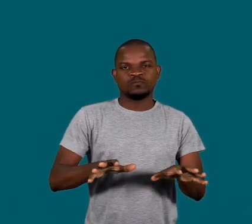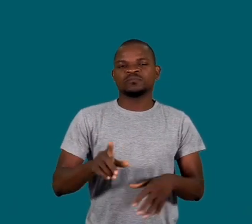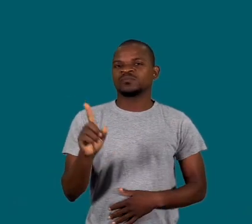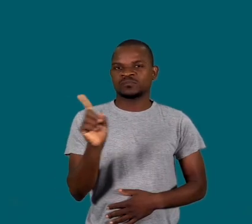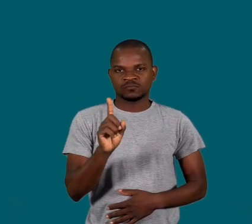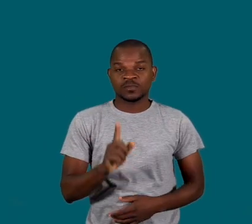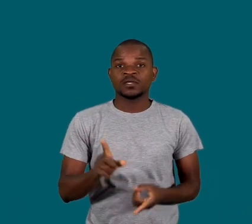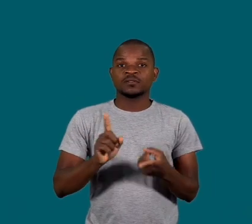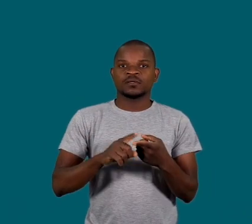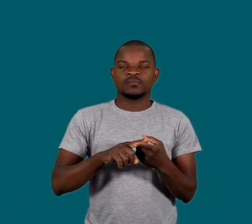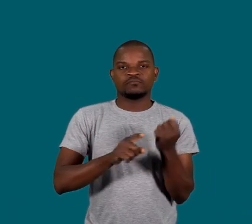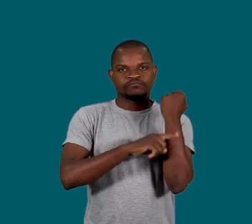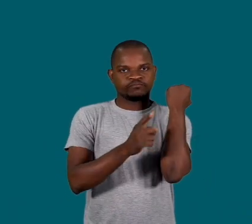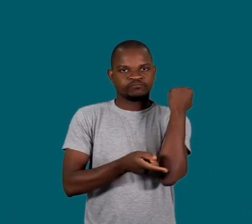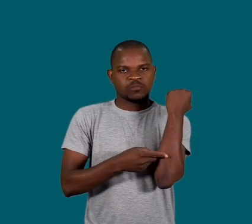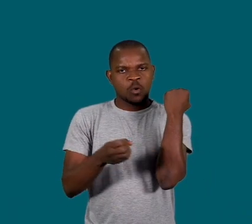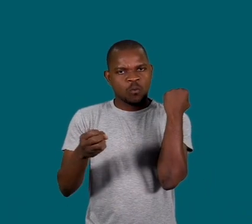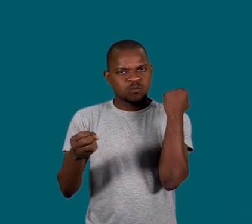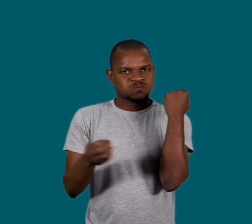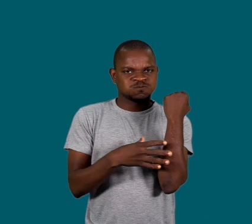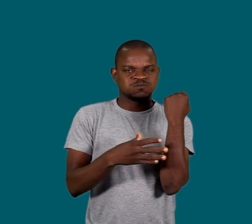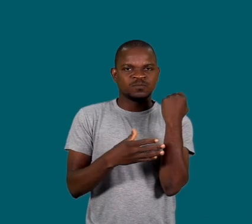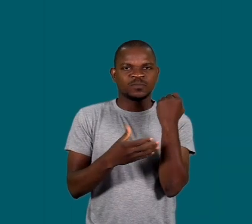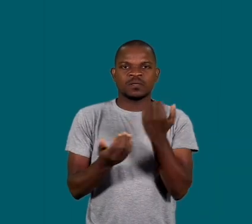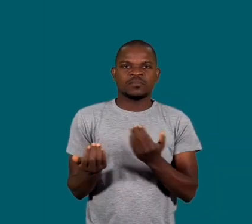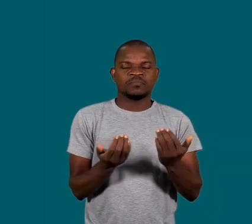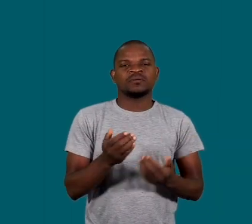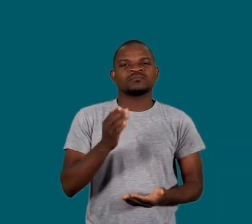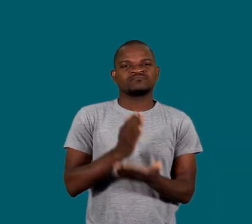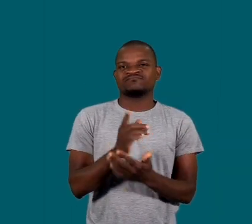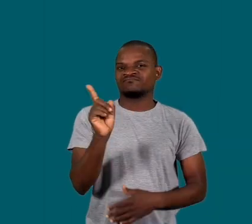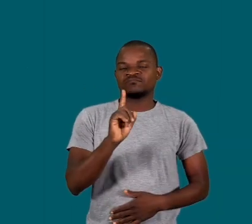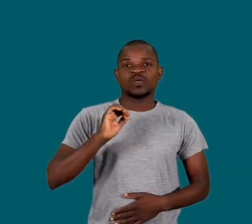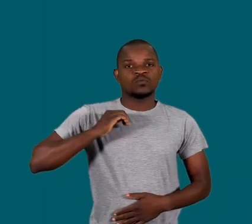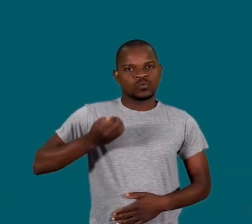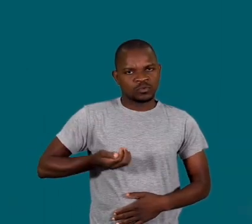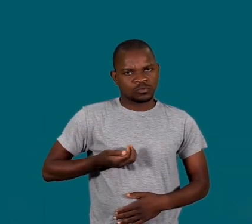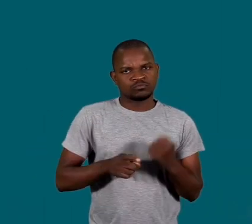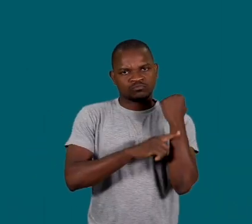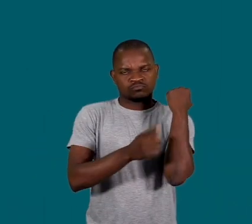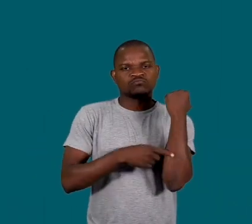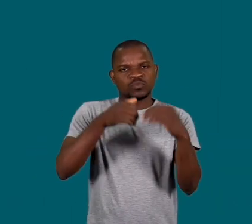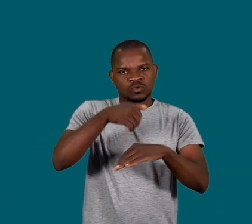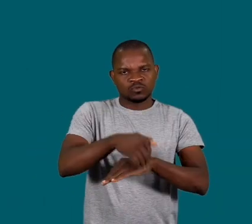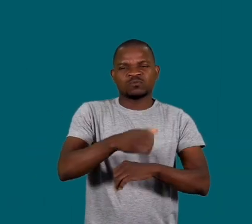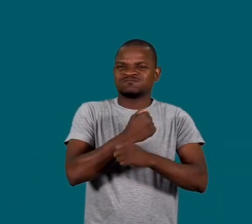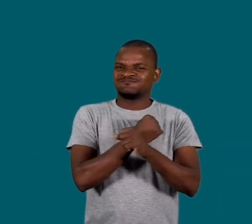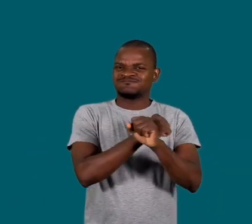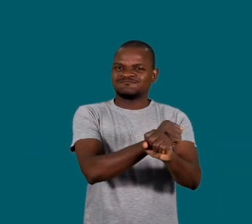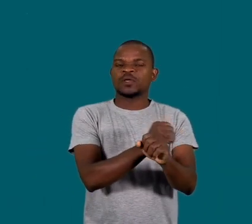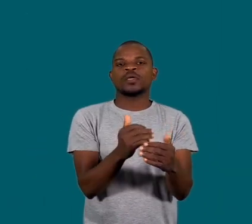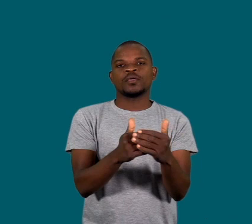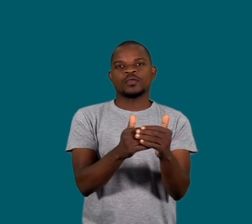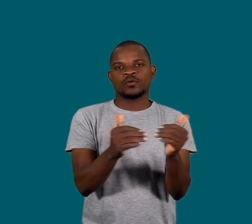sobre a transmissão do vírus de mãe para filho as mulheres grávidas devem tomar as mesmas medidas